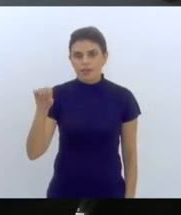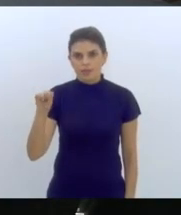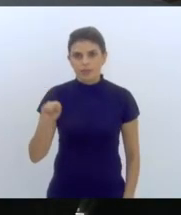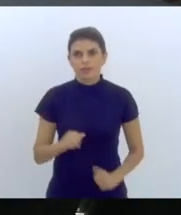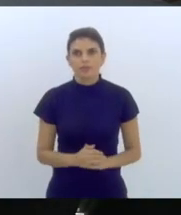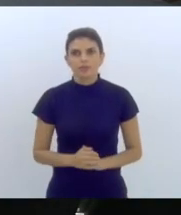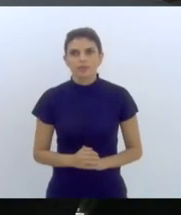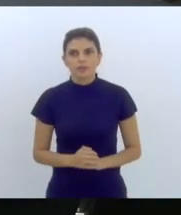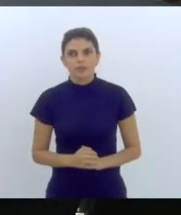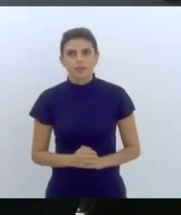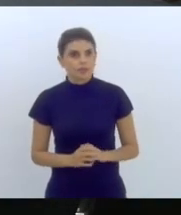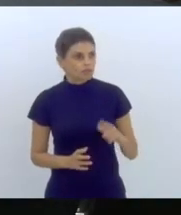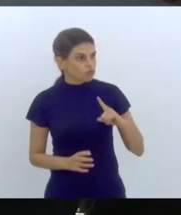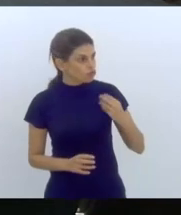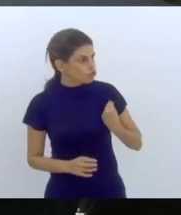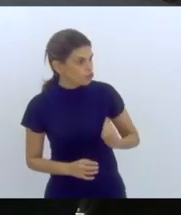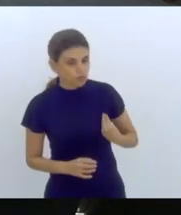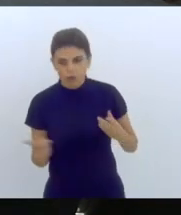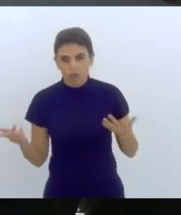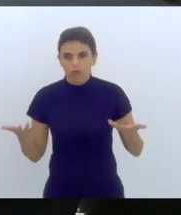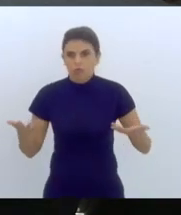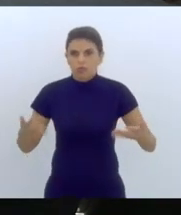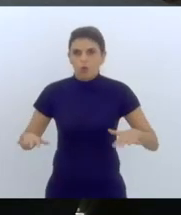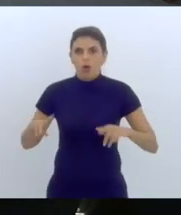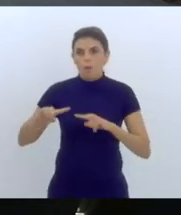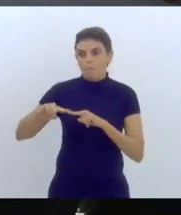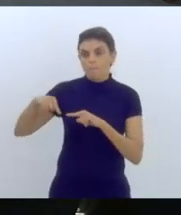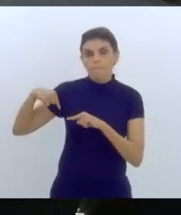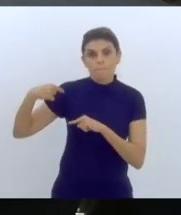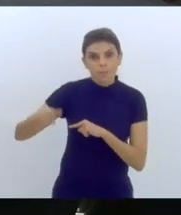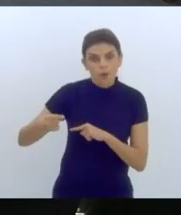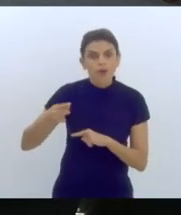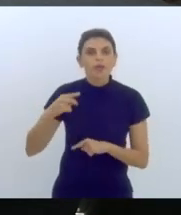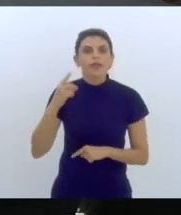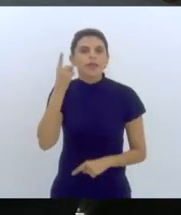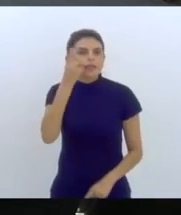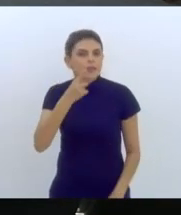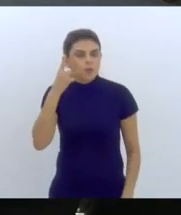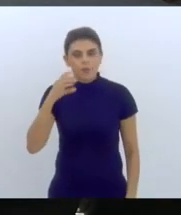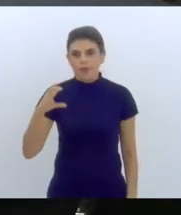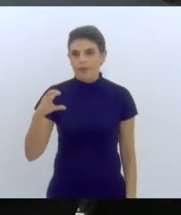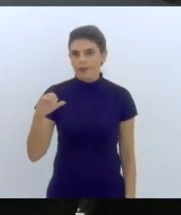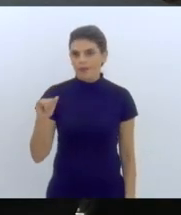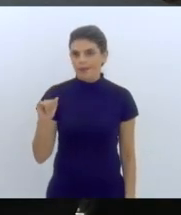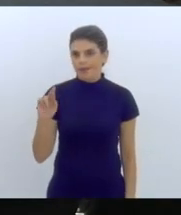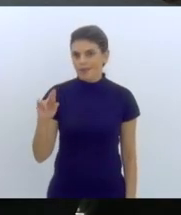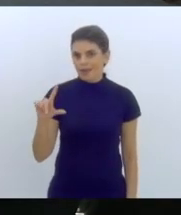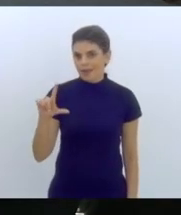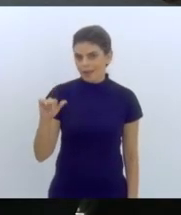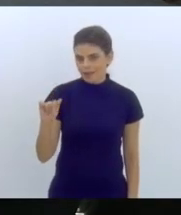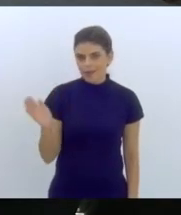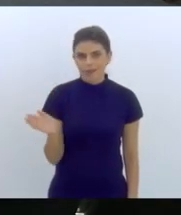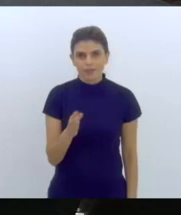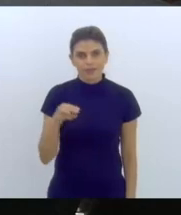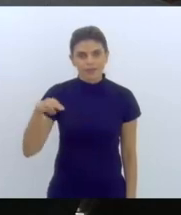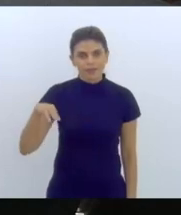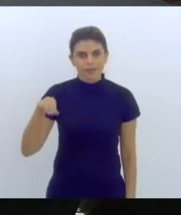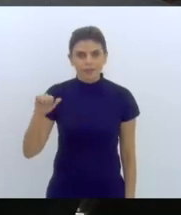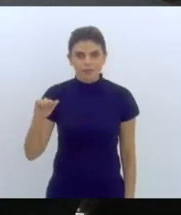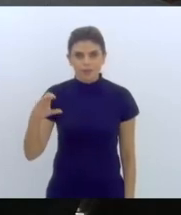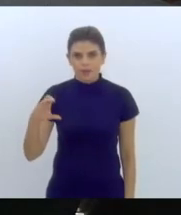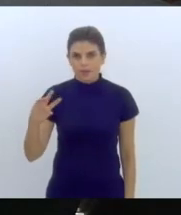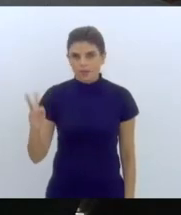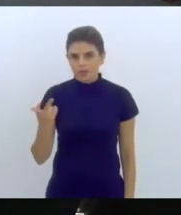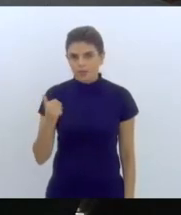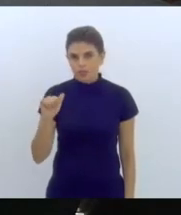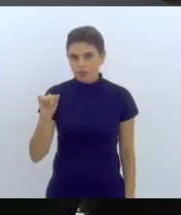Mas o deputado Sérgio Fernandes está abrindo mão aqui. E o próximo seria a deputada Carla Machado. É isso? Não, sou eu. Não, aqui,